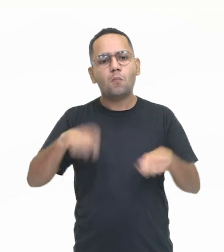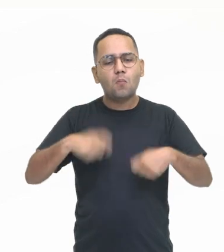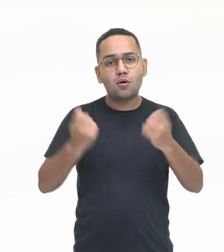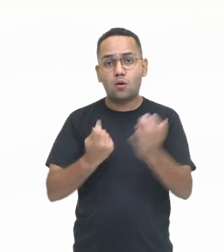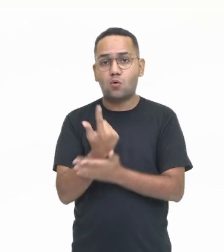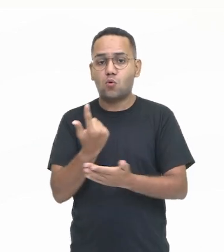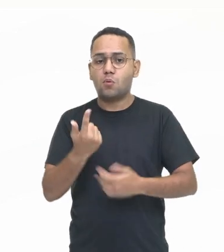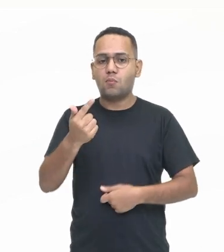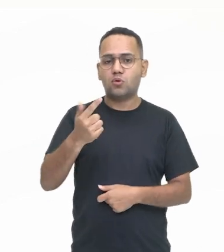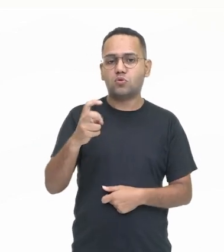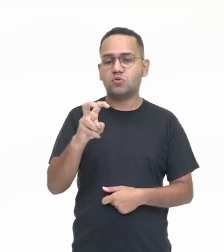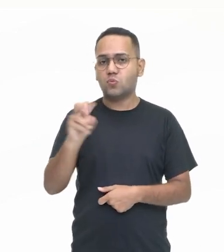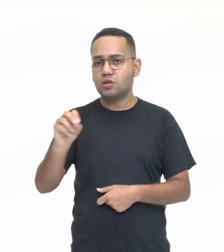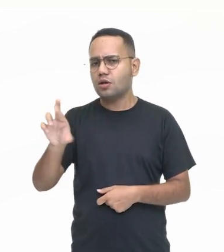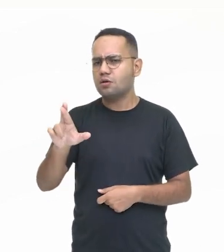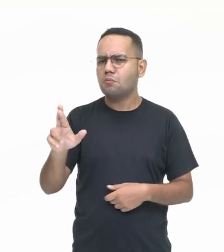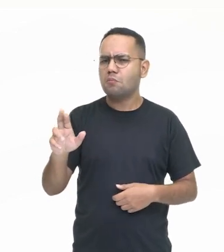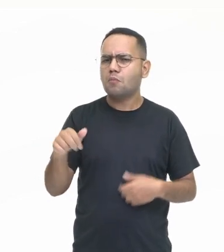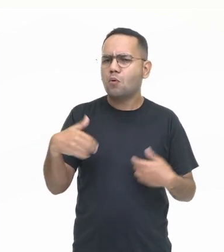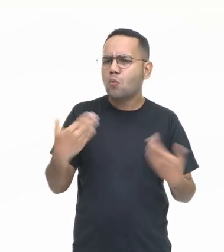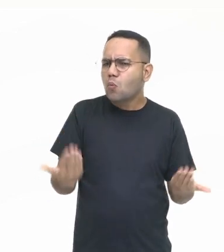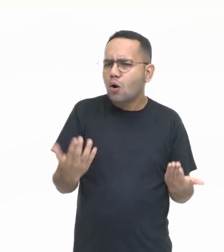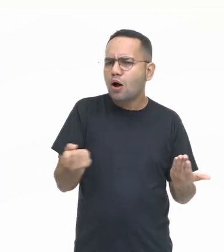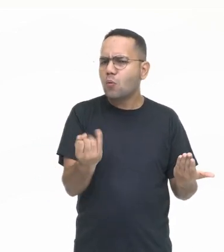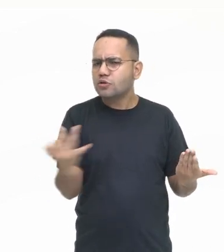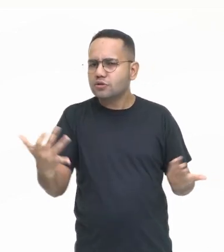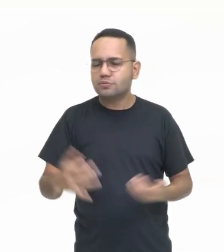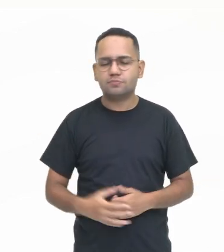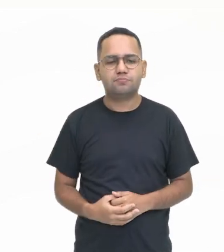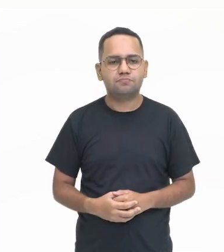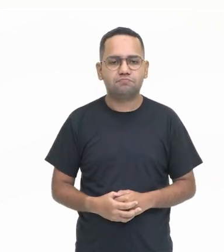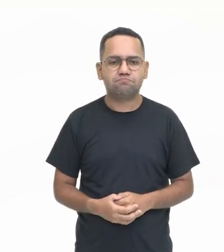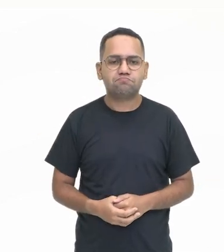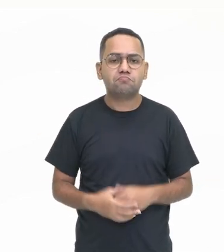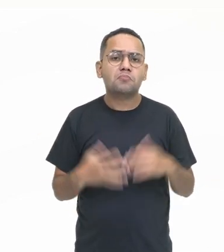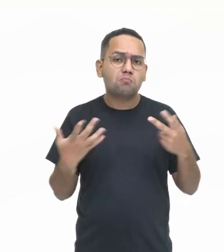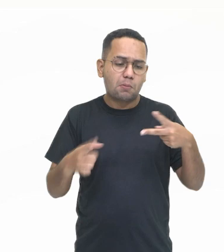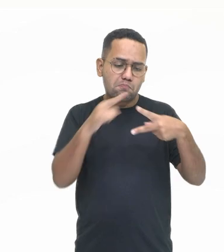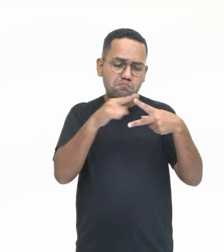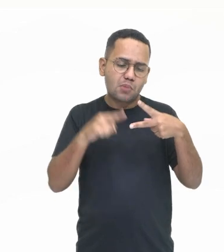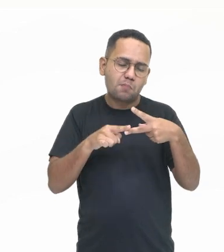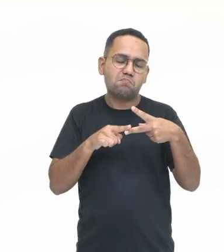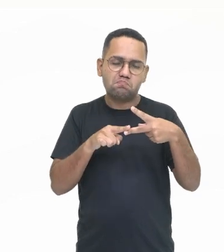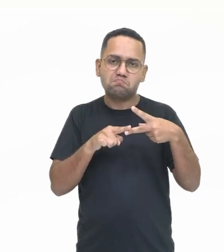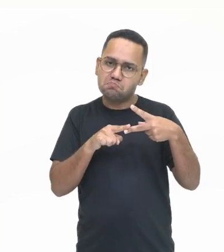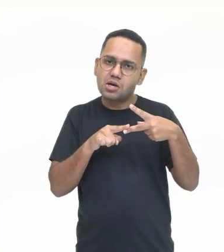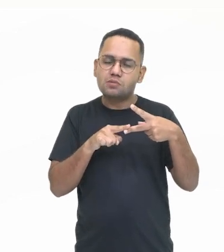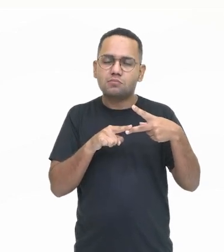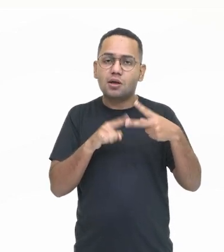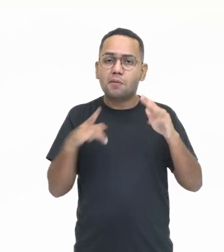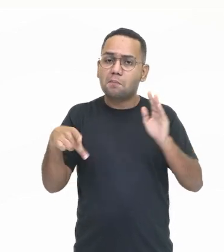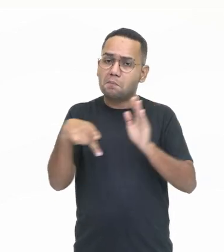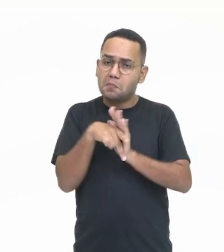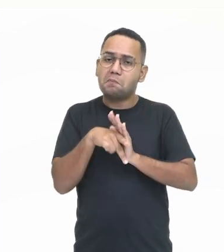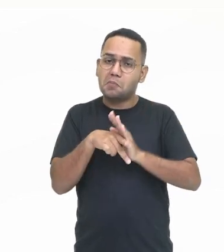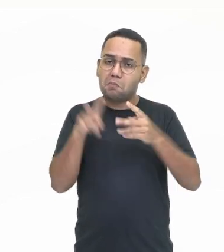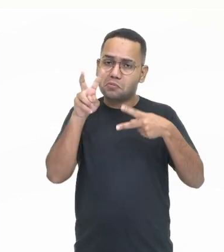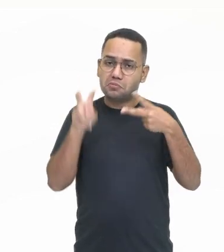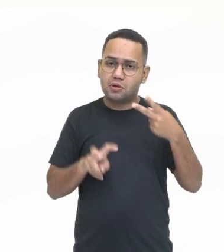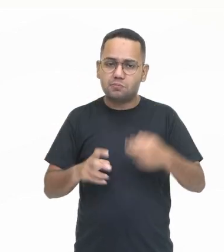R$250? São duas perguntas bem pertinentes, né, que tem a ver aí com o nosso contexto. E se você